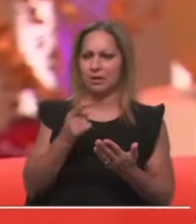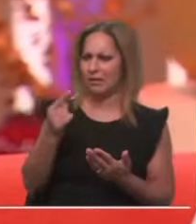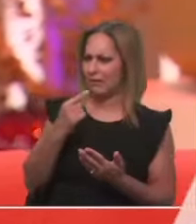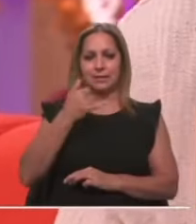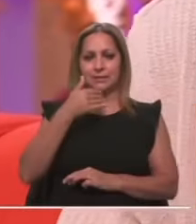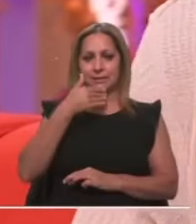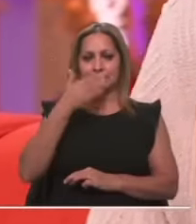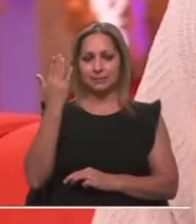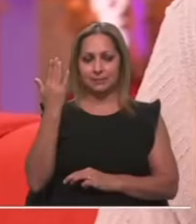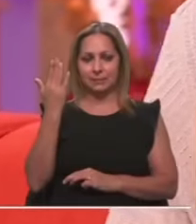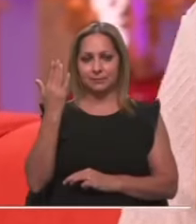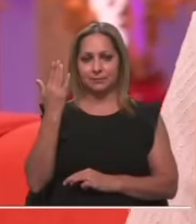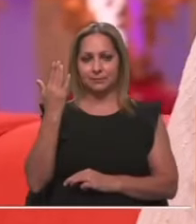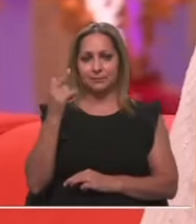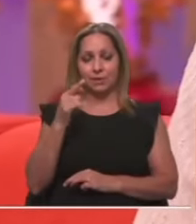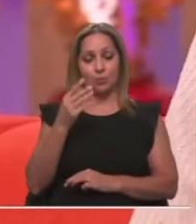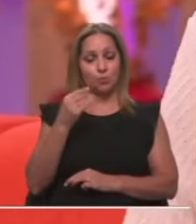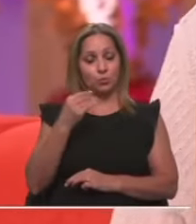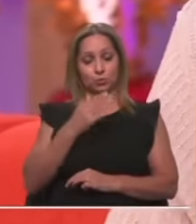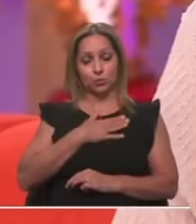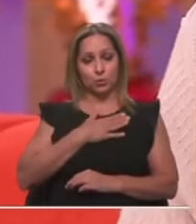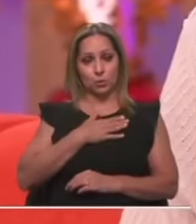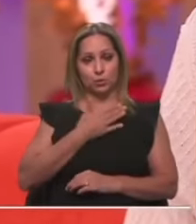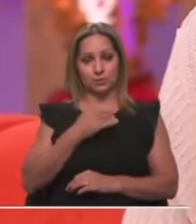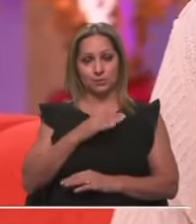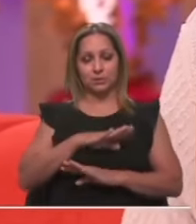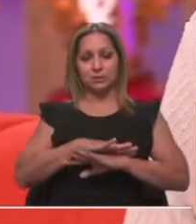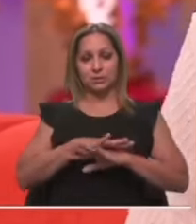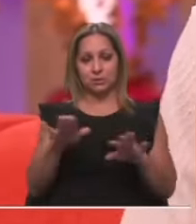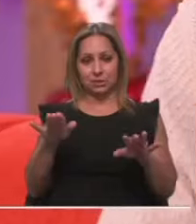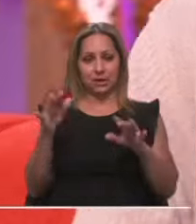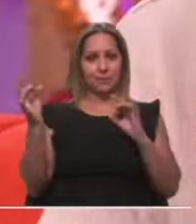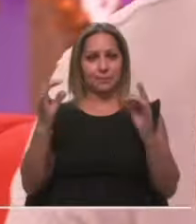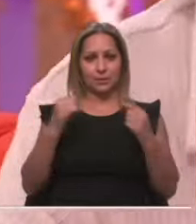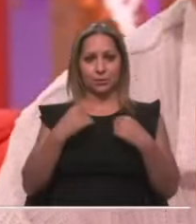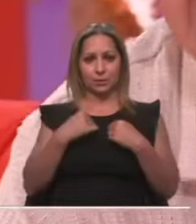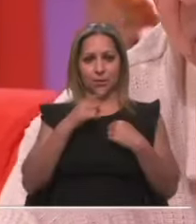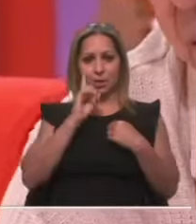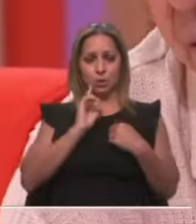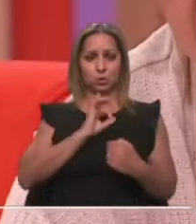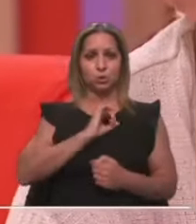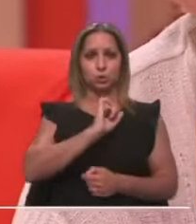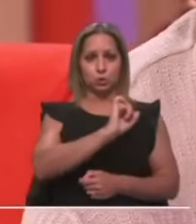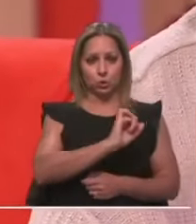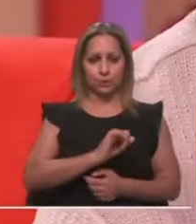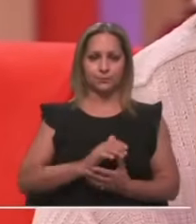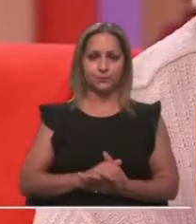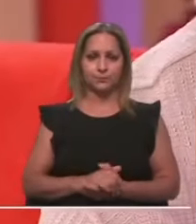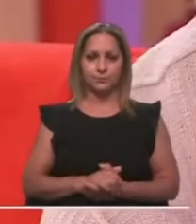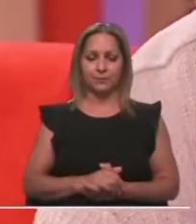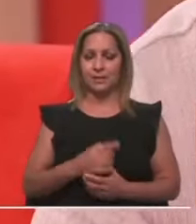abaixo Isto vai custar a muita gente mas chega de se brincar comigo aquela Senhora